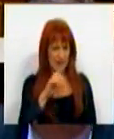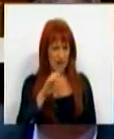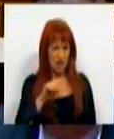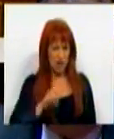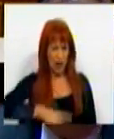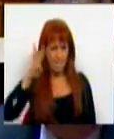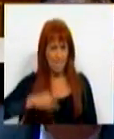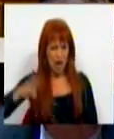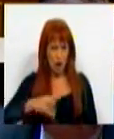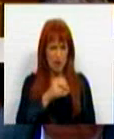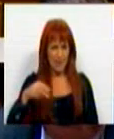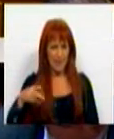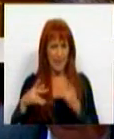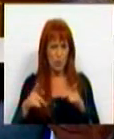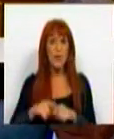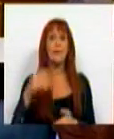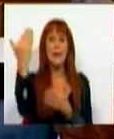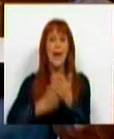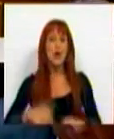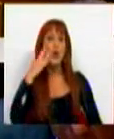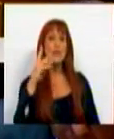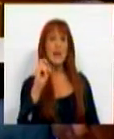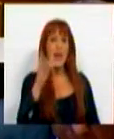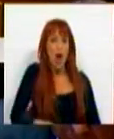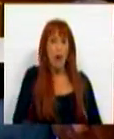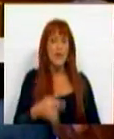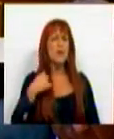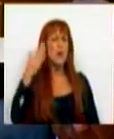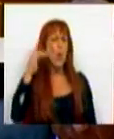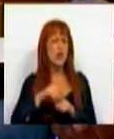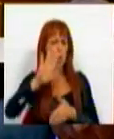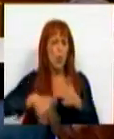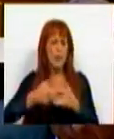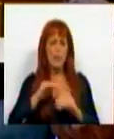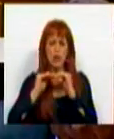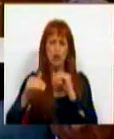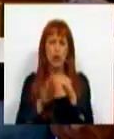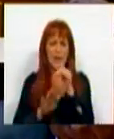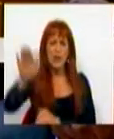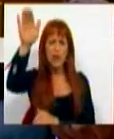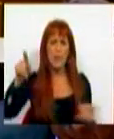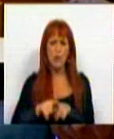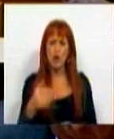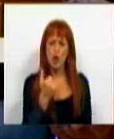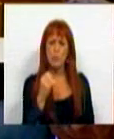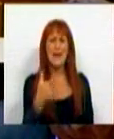600 milhões de euros. Está na página 39, se não me engano, do Programa de Estabilidade e Crescimento